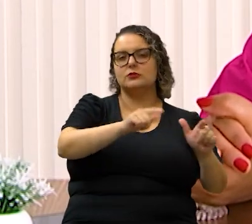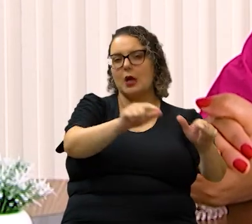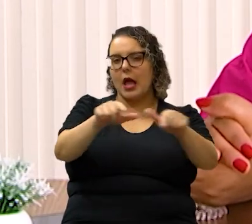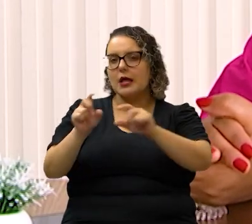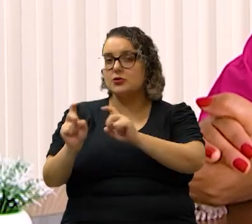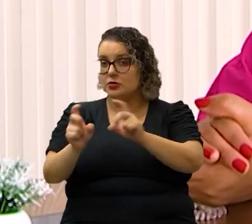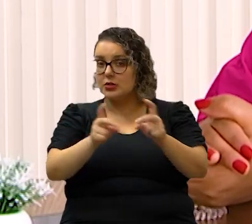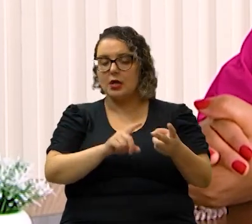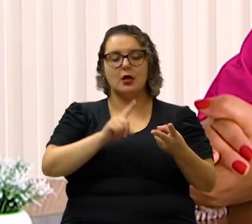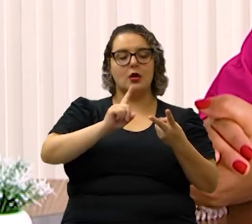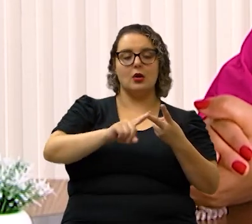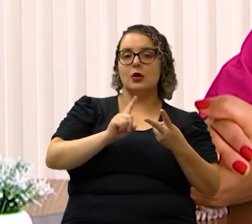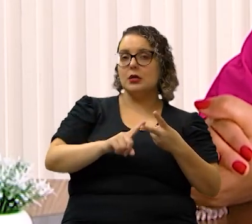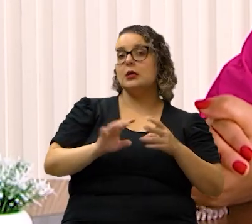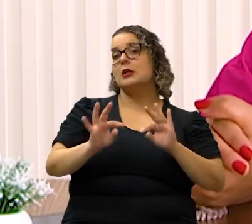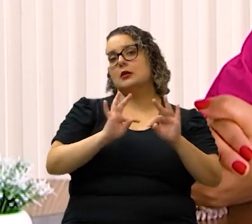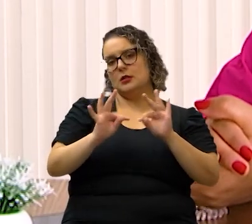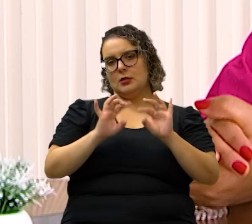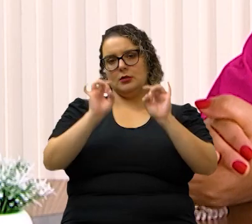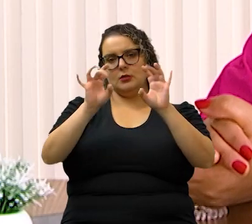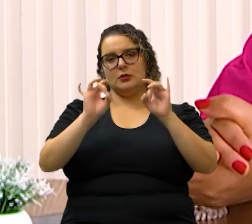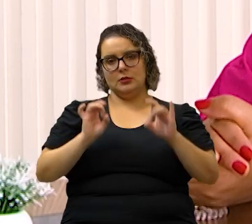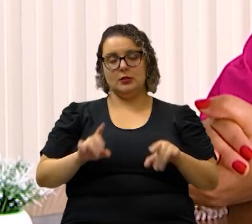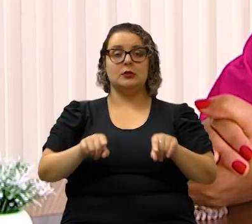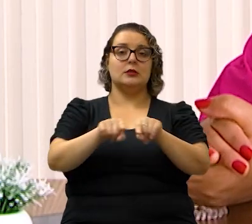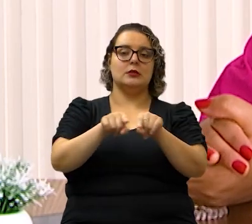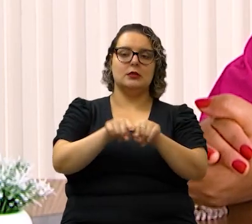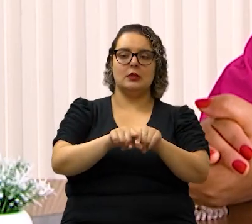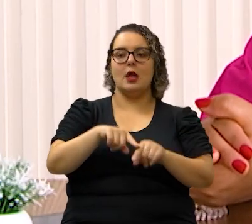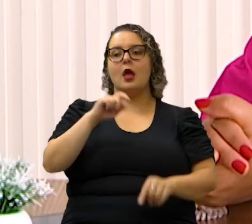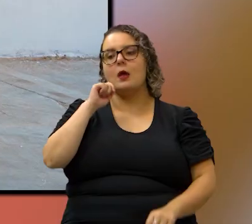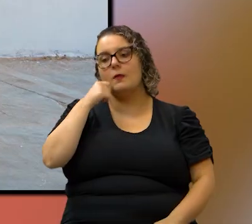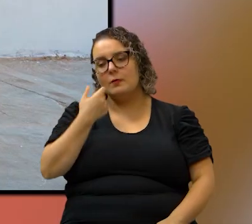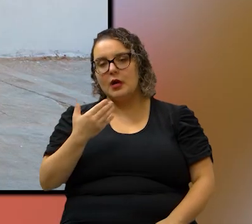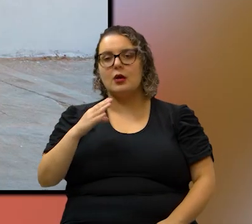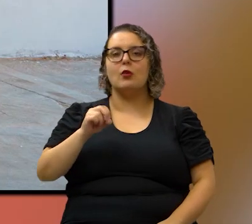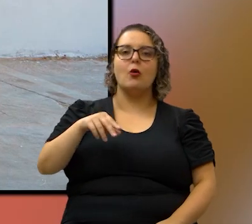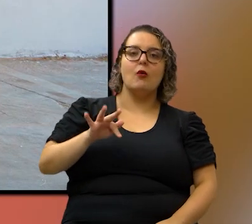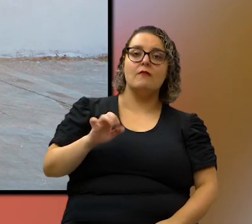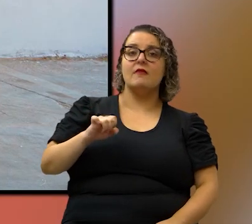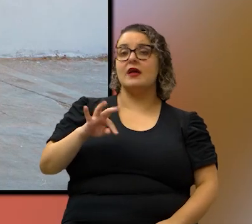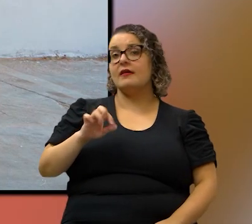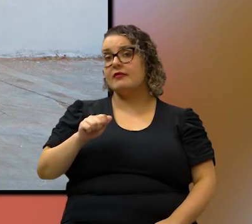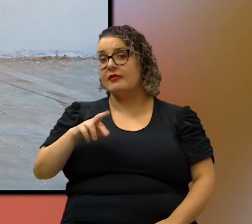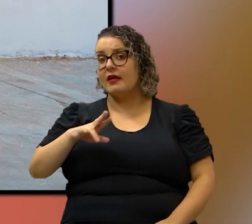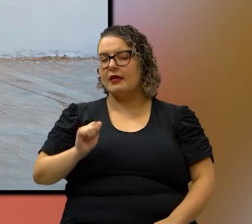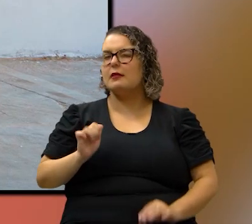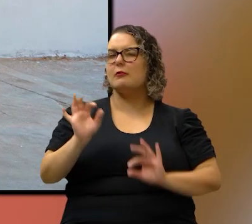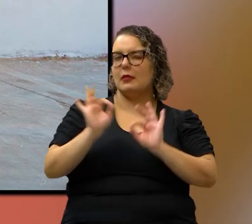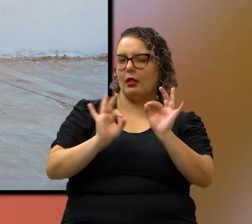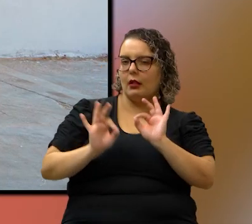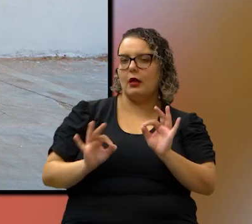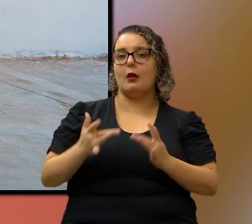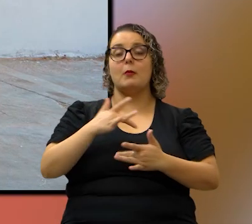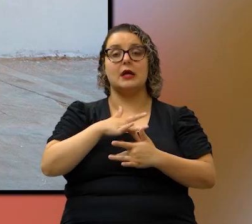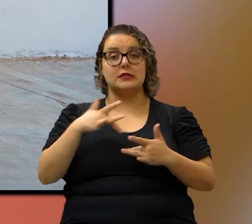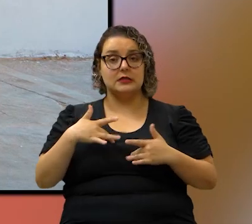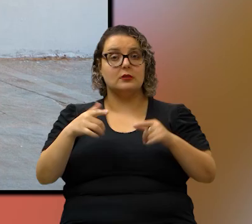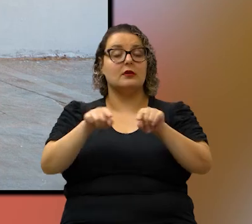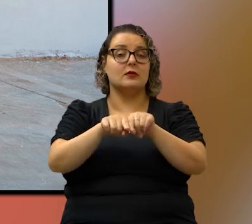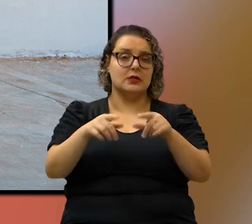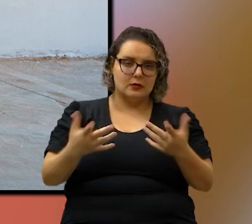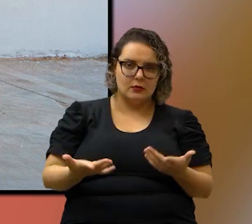de venda, né? E mais uma pessoa na área técnica, especialista também em pães, confeitaria gourmetizada, mas